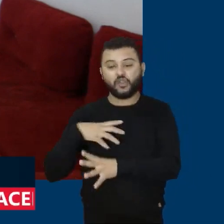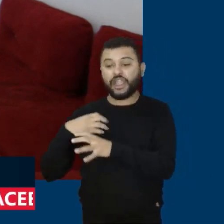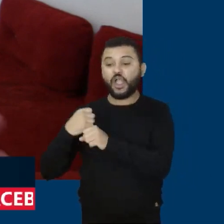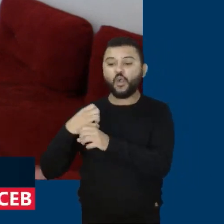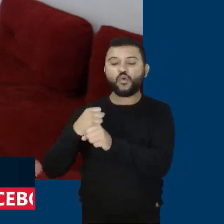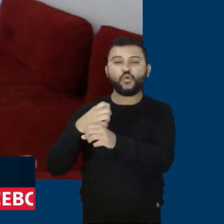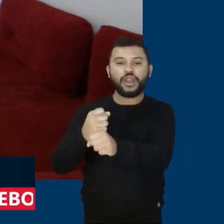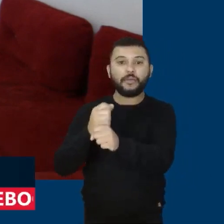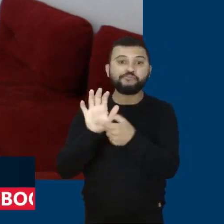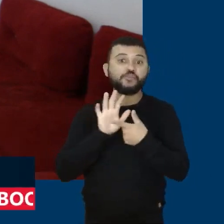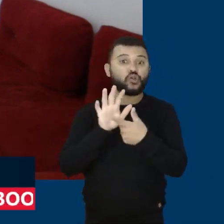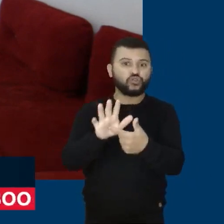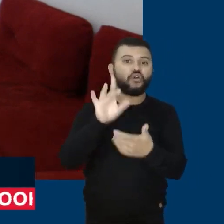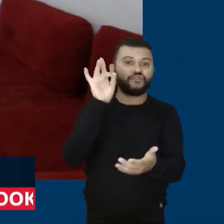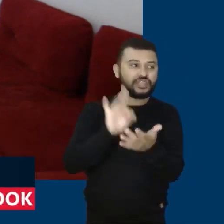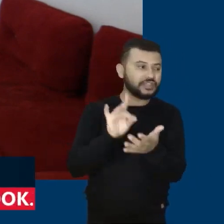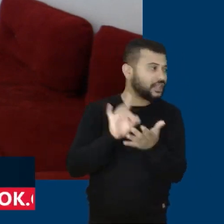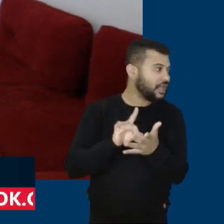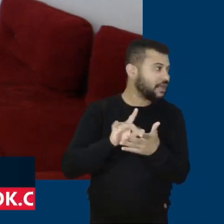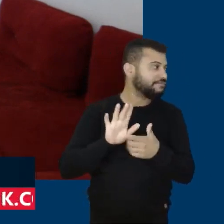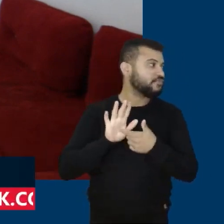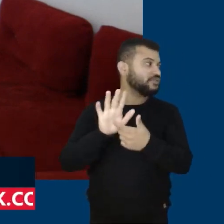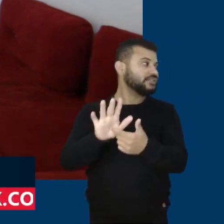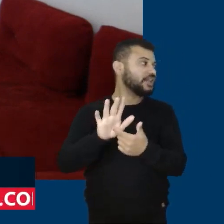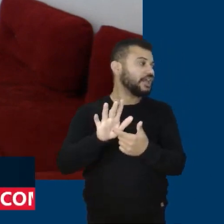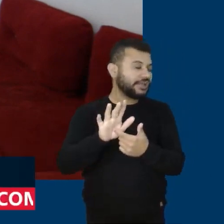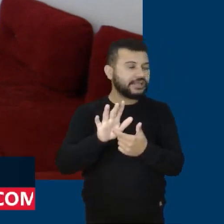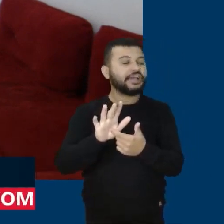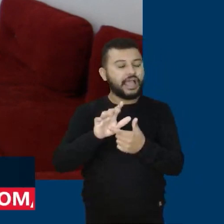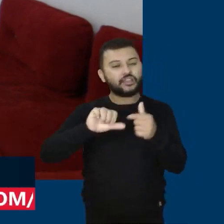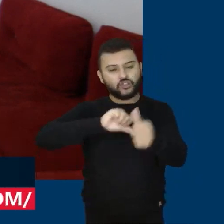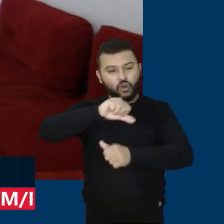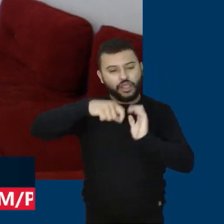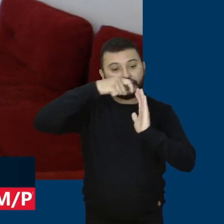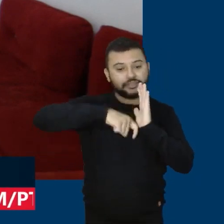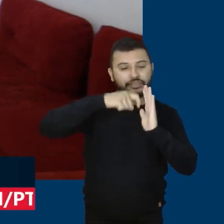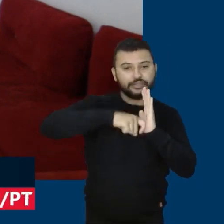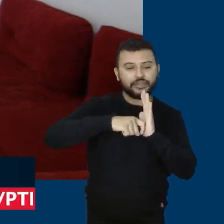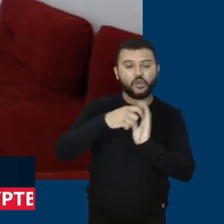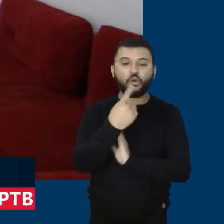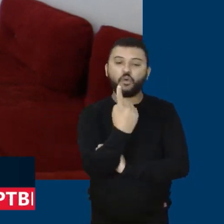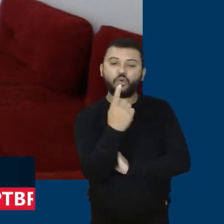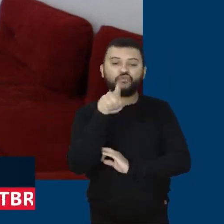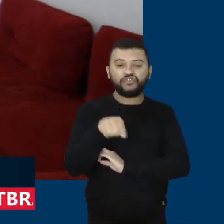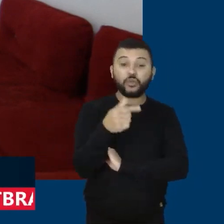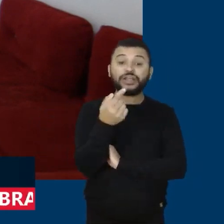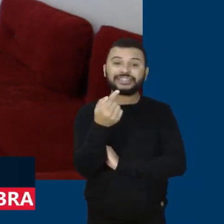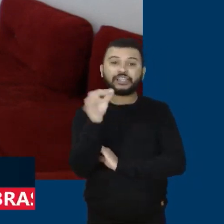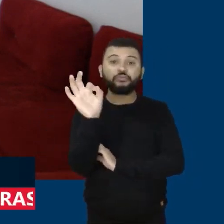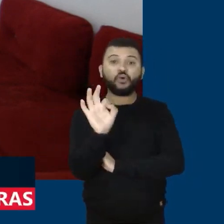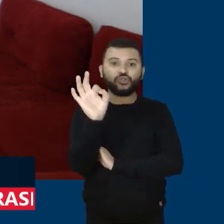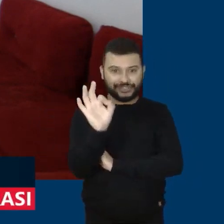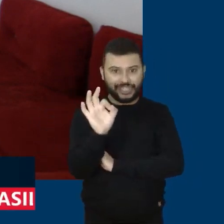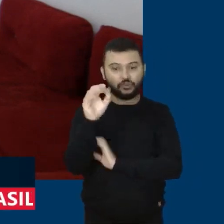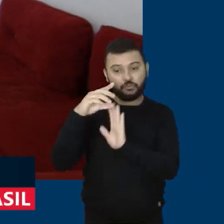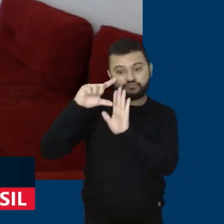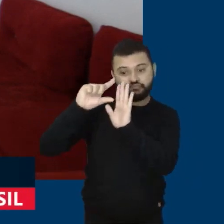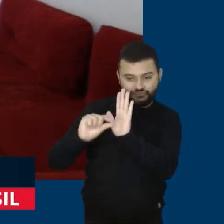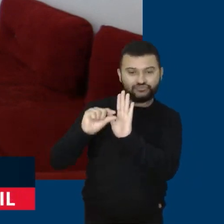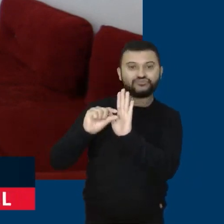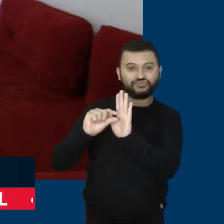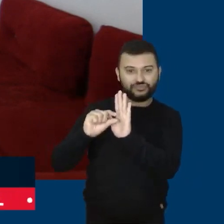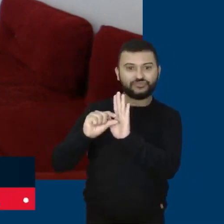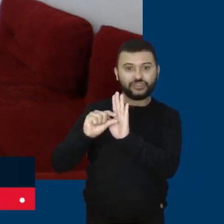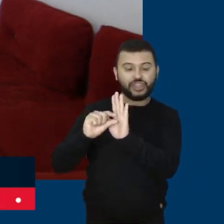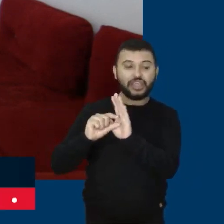aí, só do jeito que ela estava ali apresentada, a proposta da reforma, já haveria uma queda de 1,7% de acordo com o Fleury. Ele